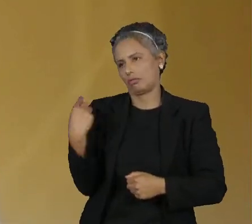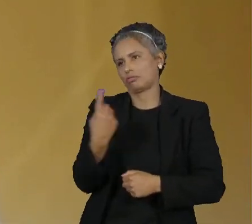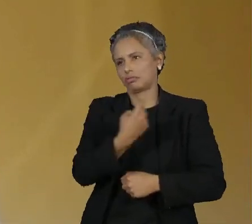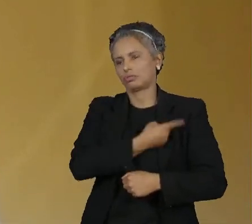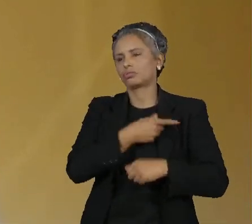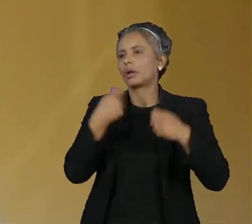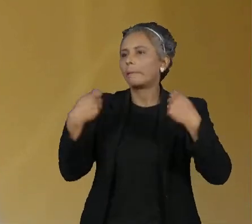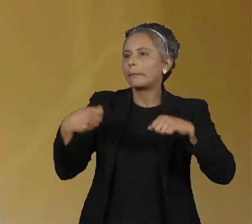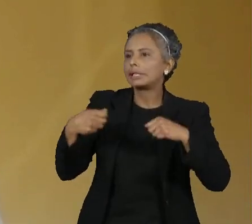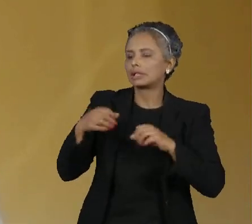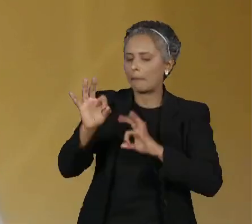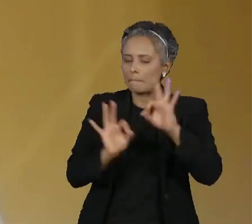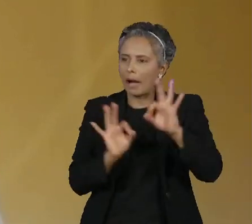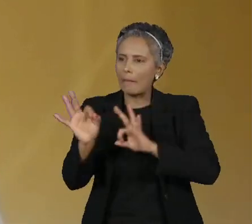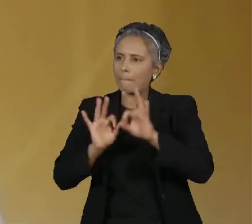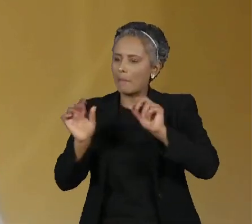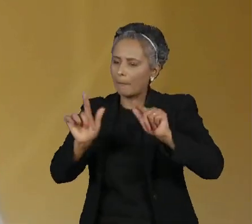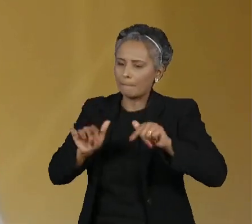mais políticas que